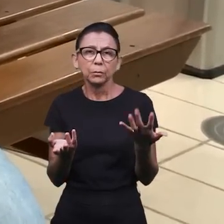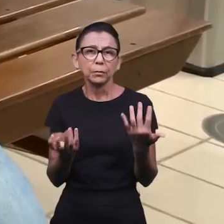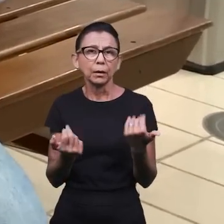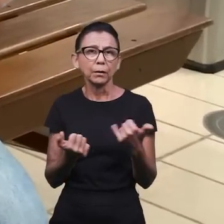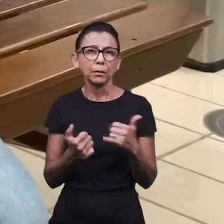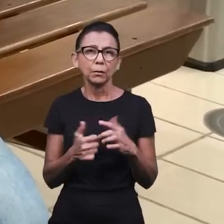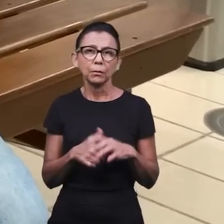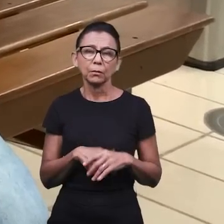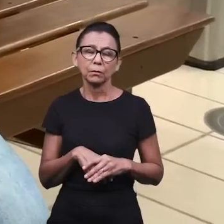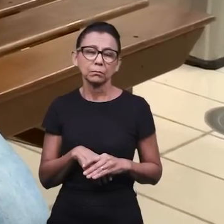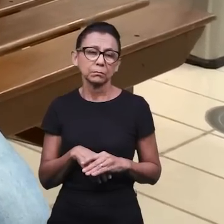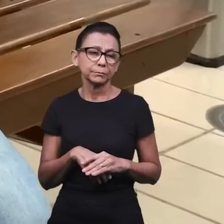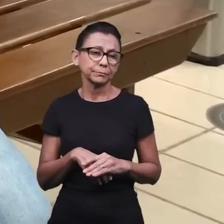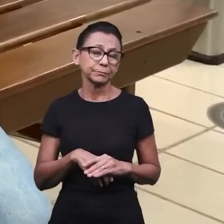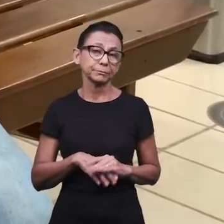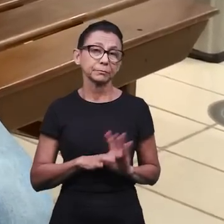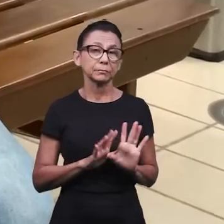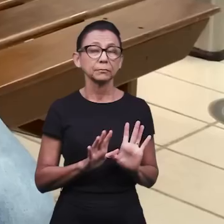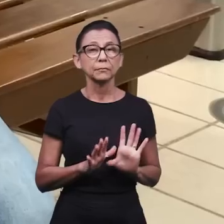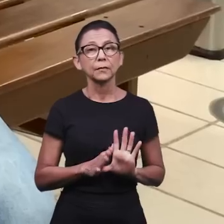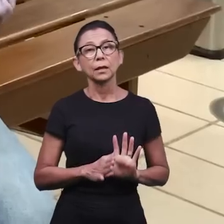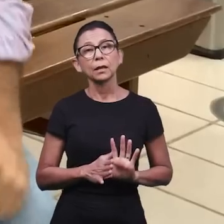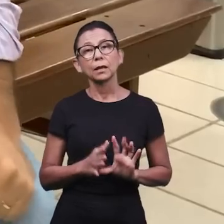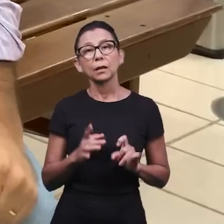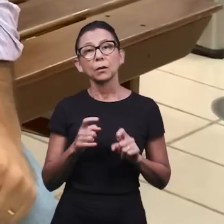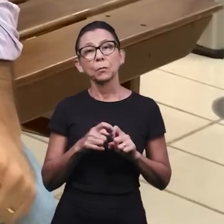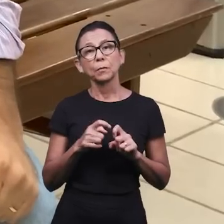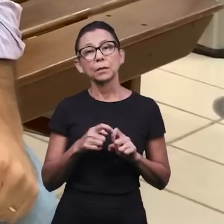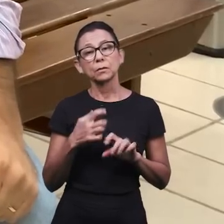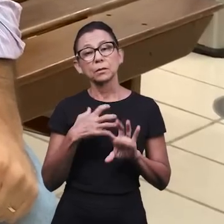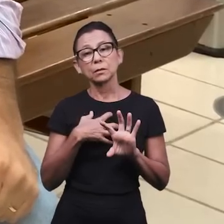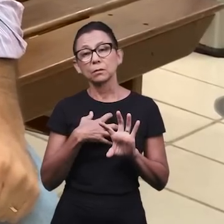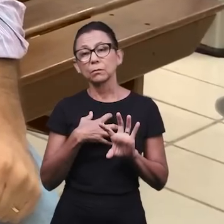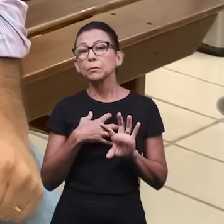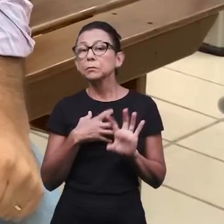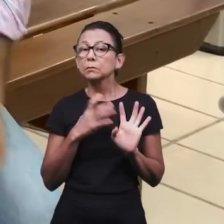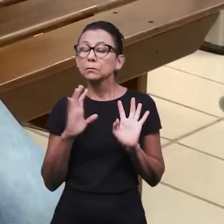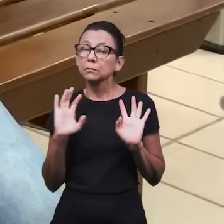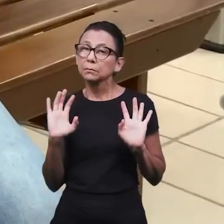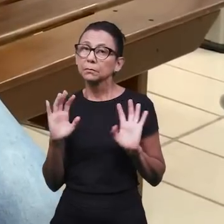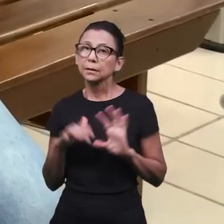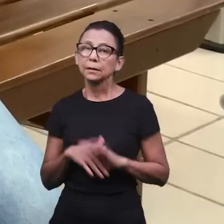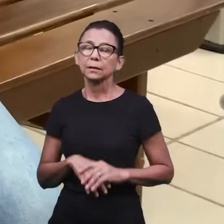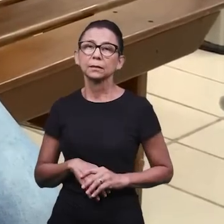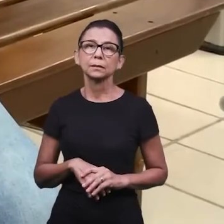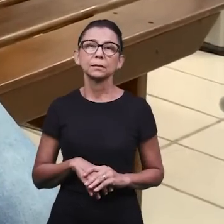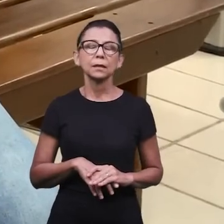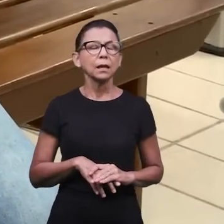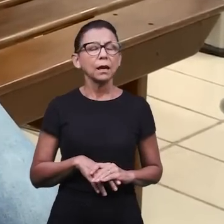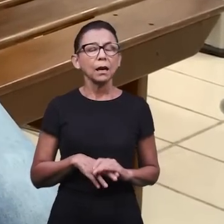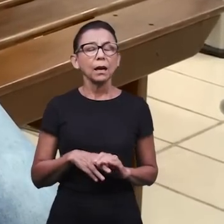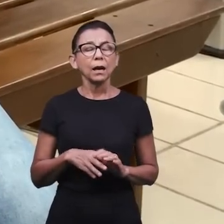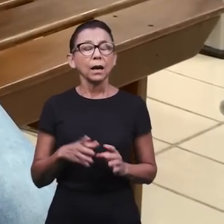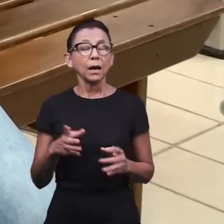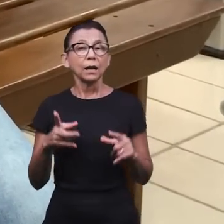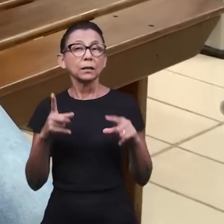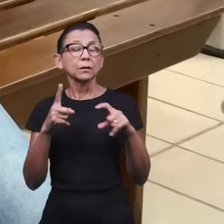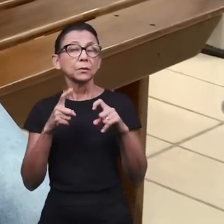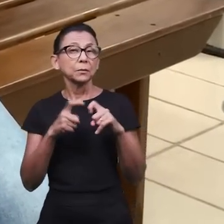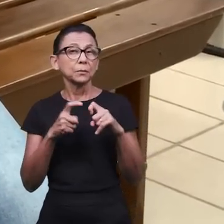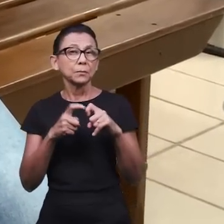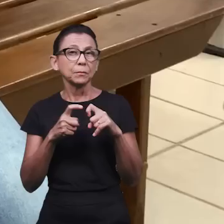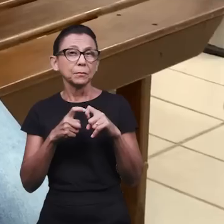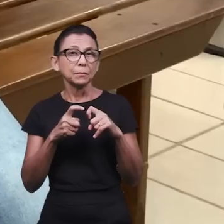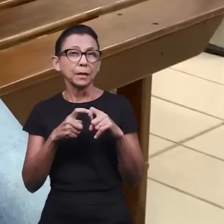dizendo, sinto muito, mas aconteceu, sabe? E para nossa surpresa, quando o médico